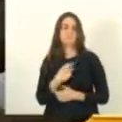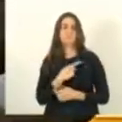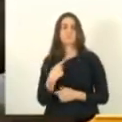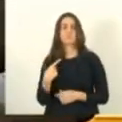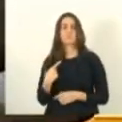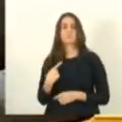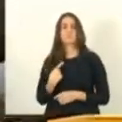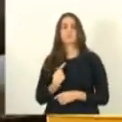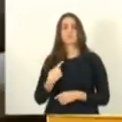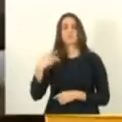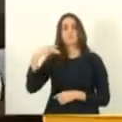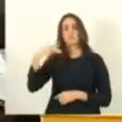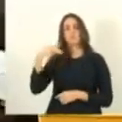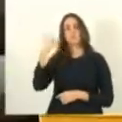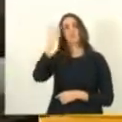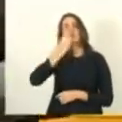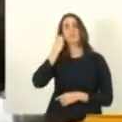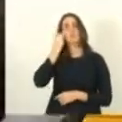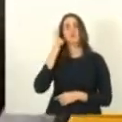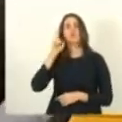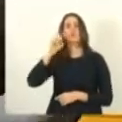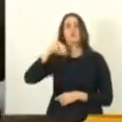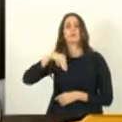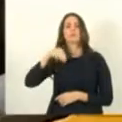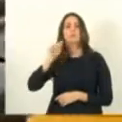Mansur, para discutir a matéria.